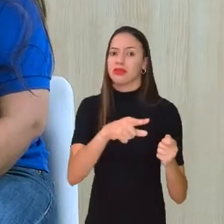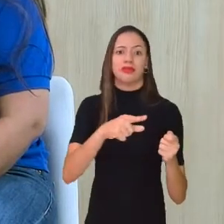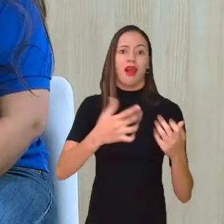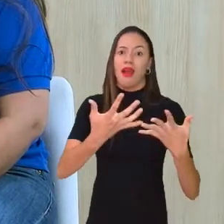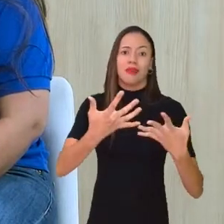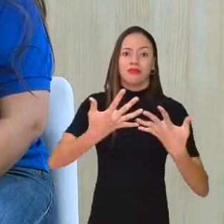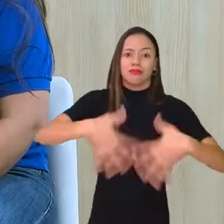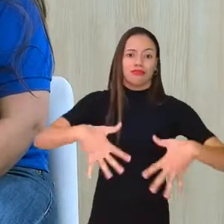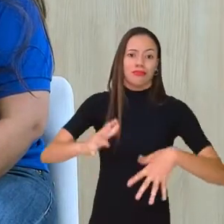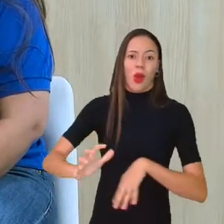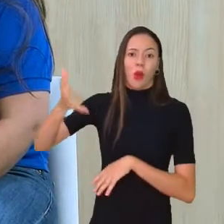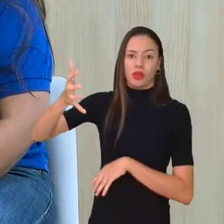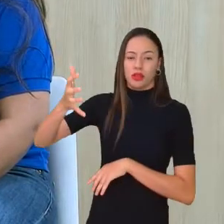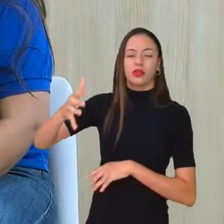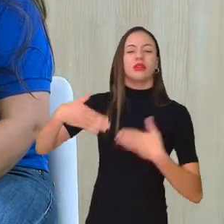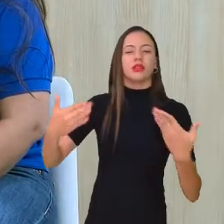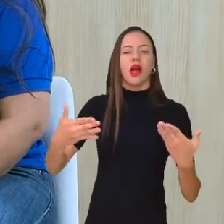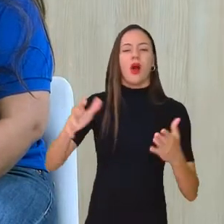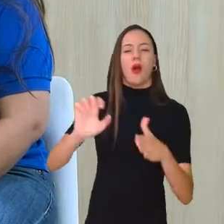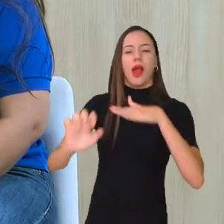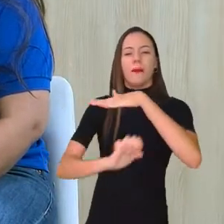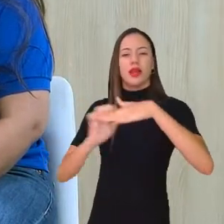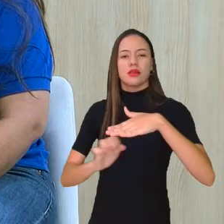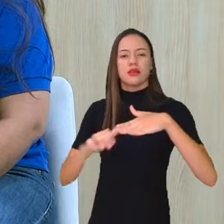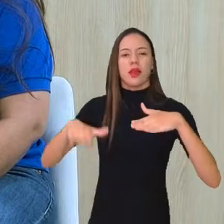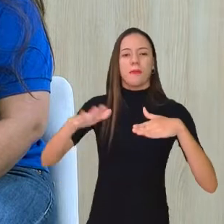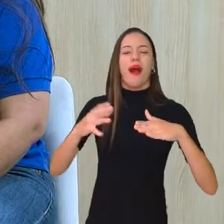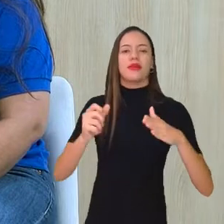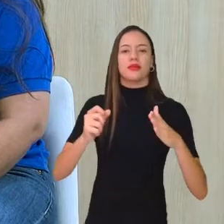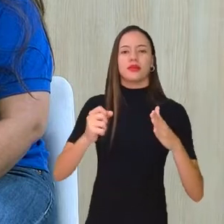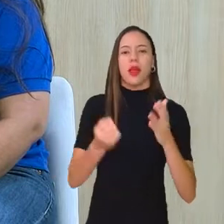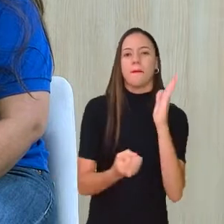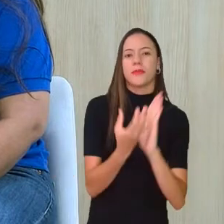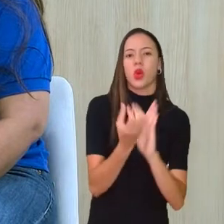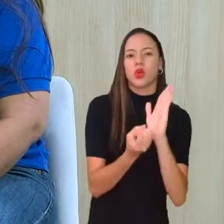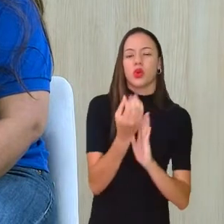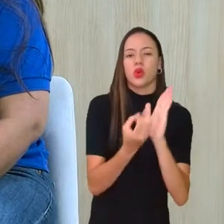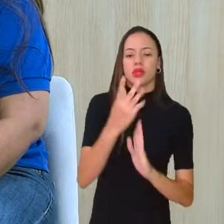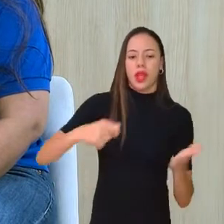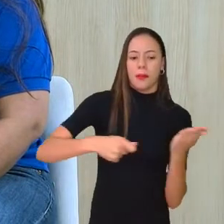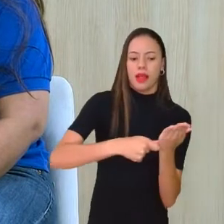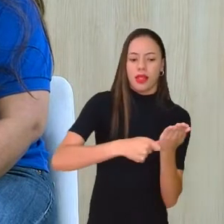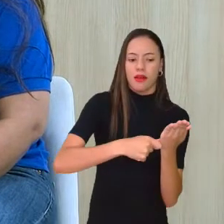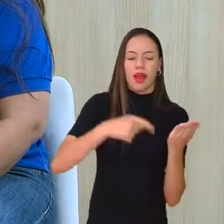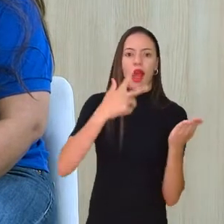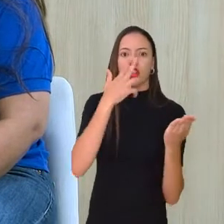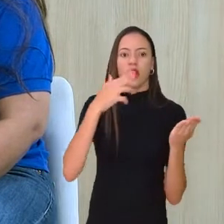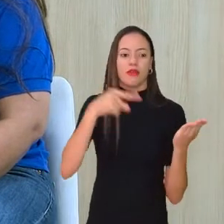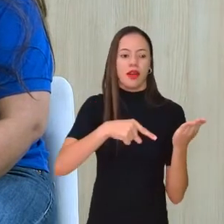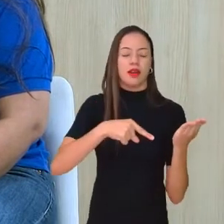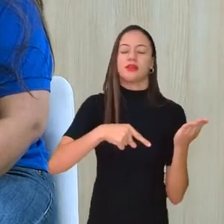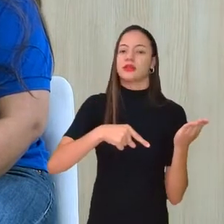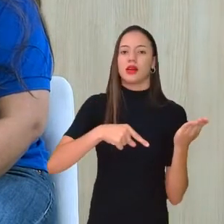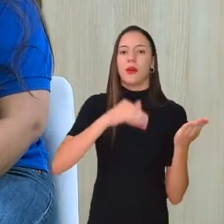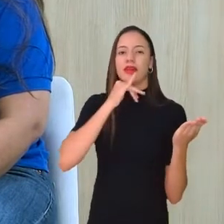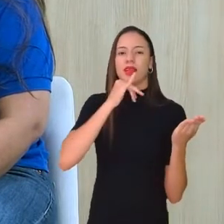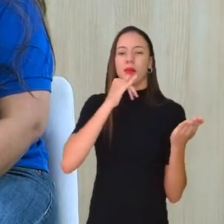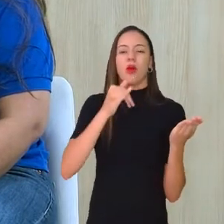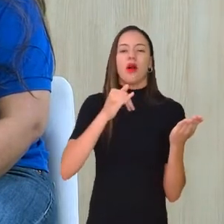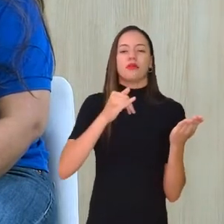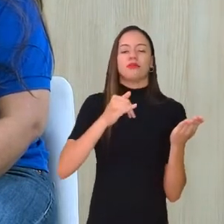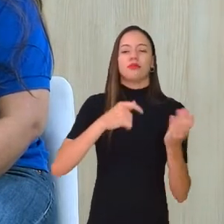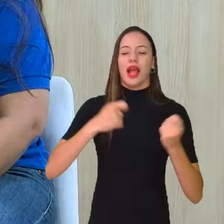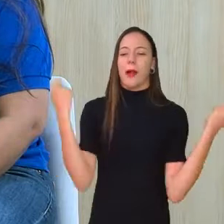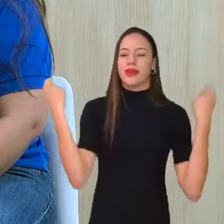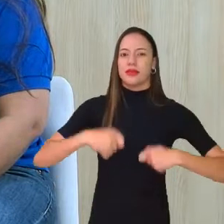empresa que mais fabricava pendrive, né, ela achava que quanto maior a capacidade de um pendrive, melhor, né? Então, depois viu